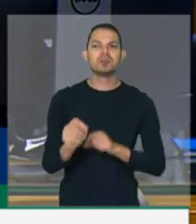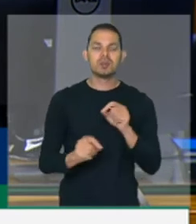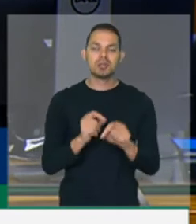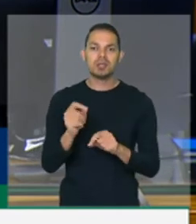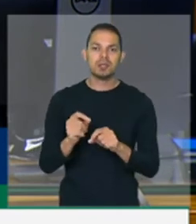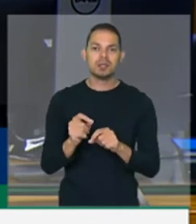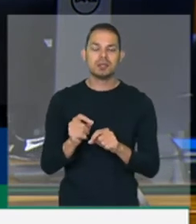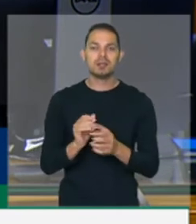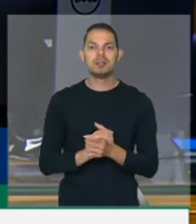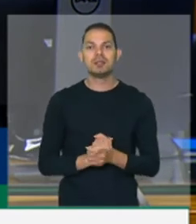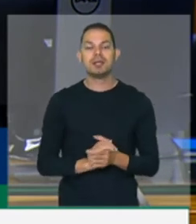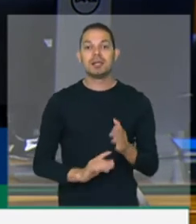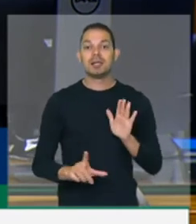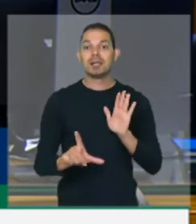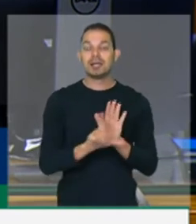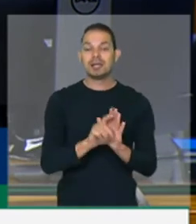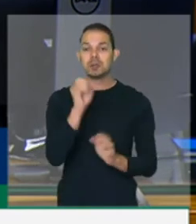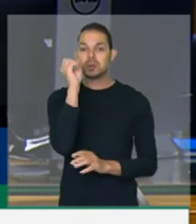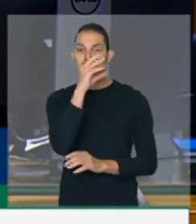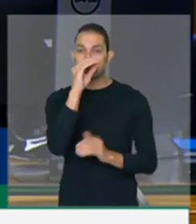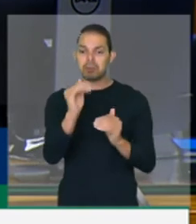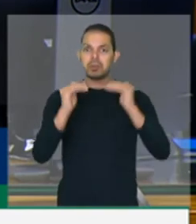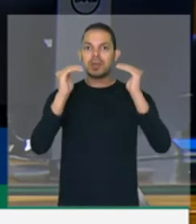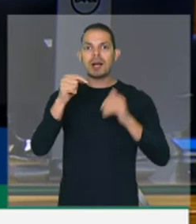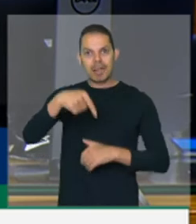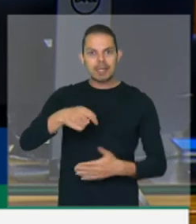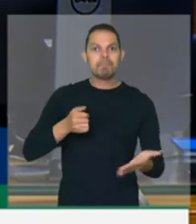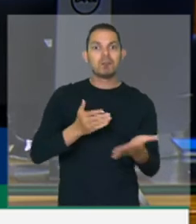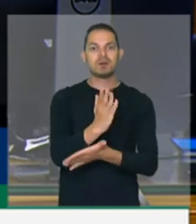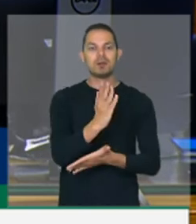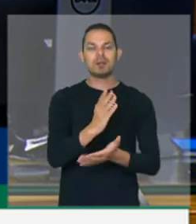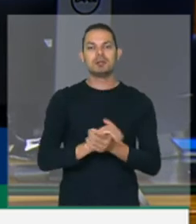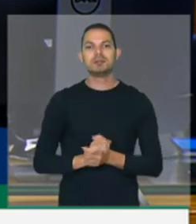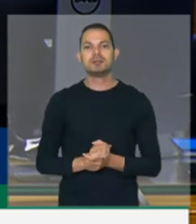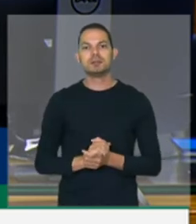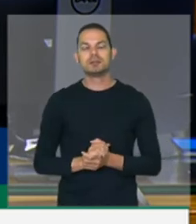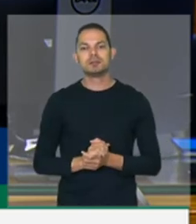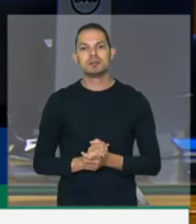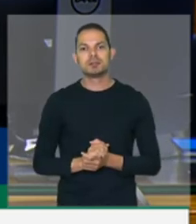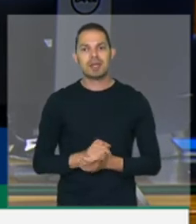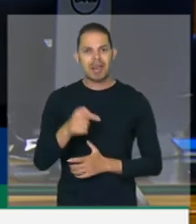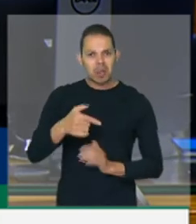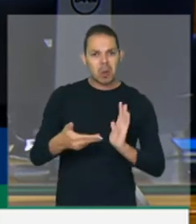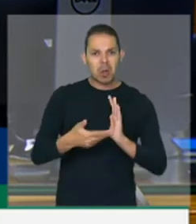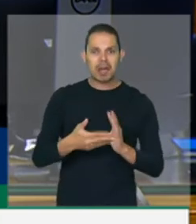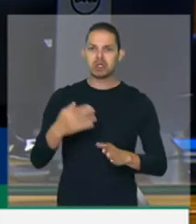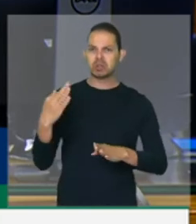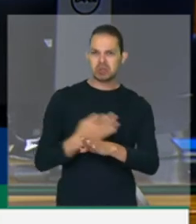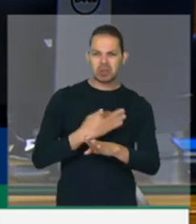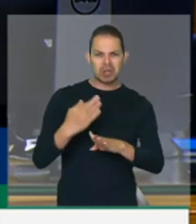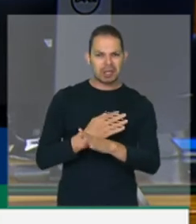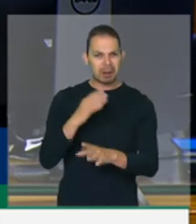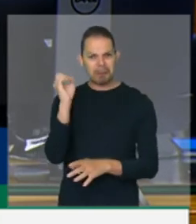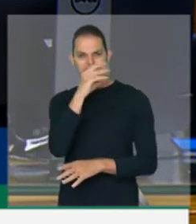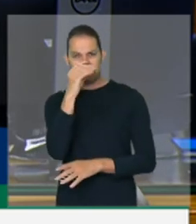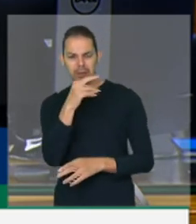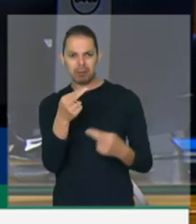Passarinho, a lei do abuso de autoridade. Não poderia ser ela a tolerar o abuso das